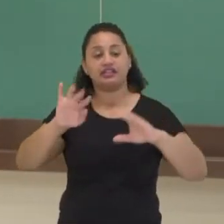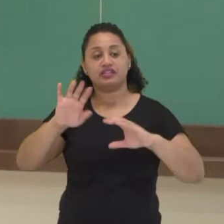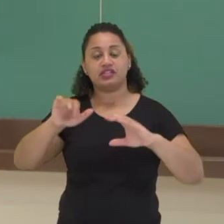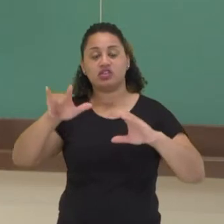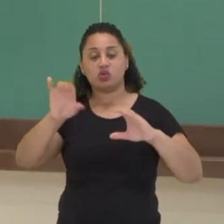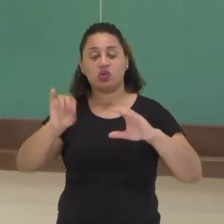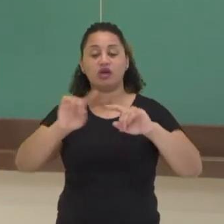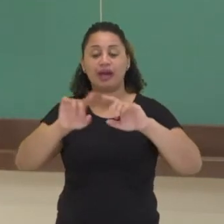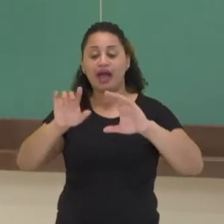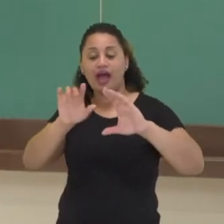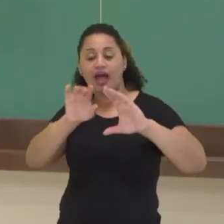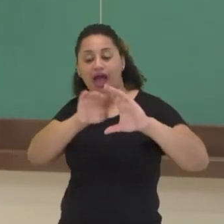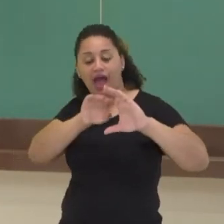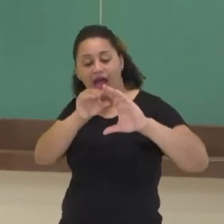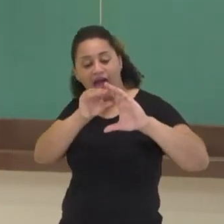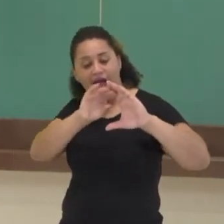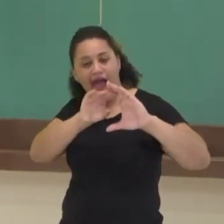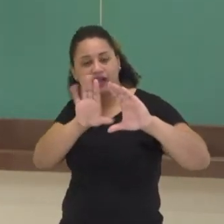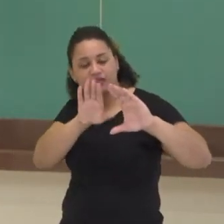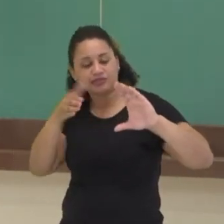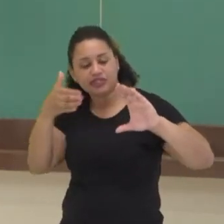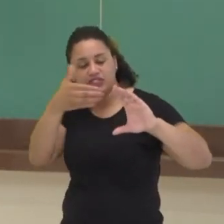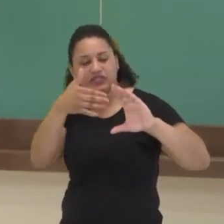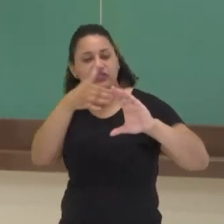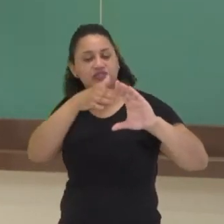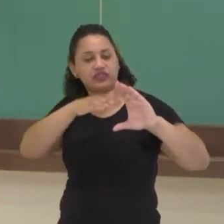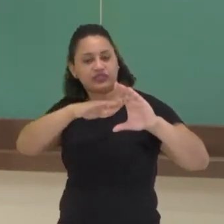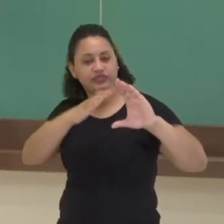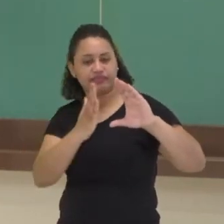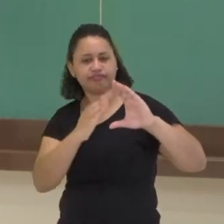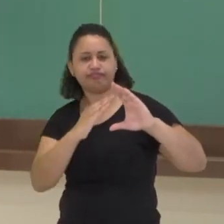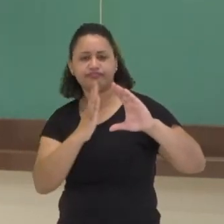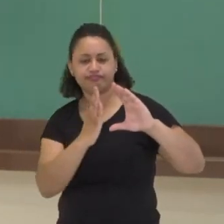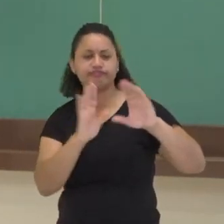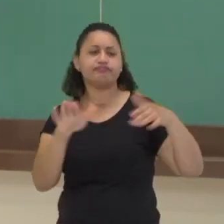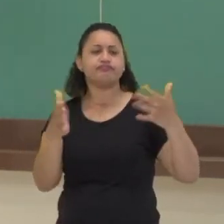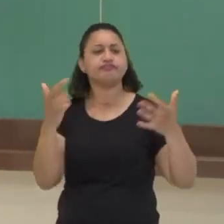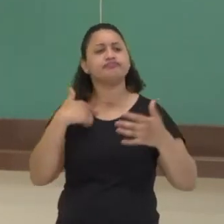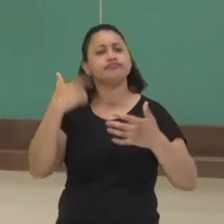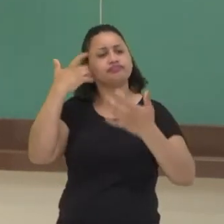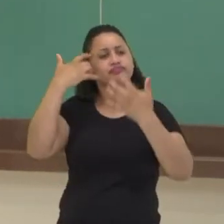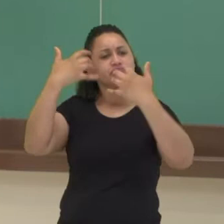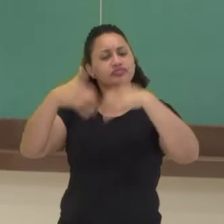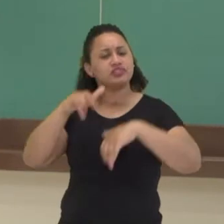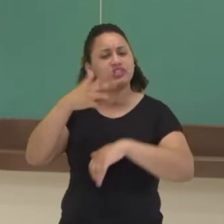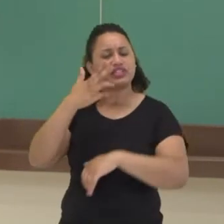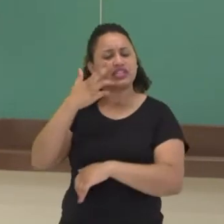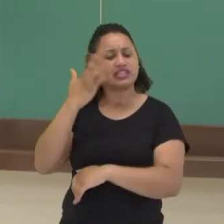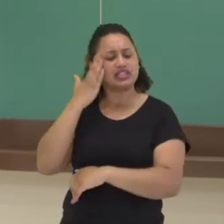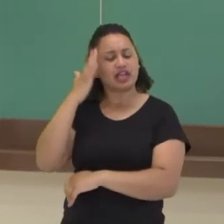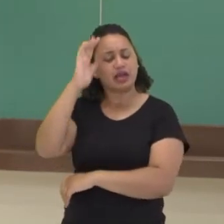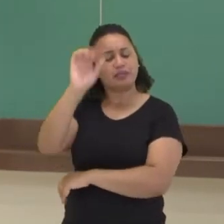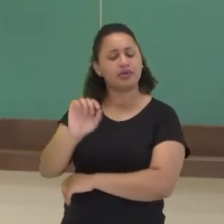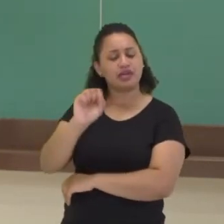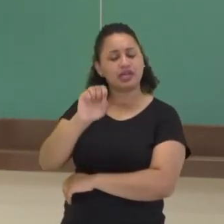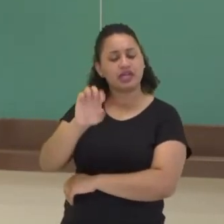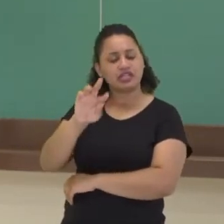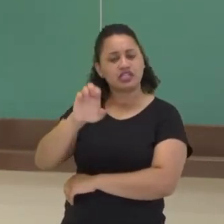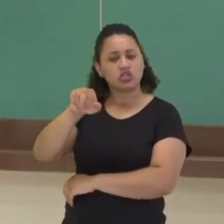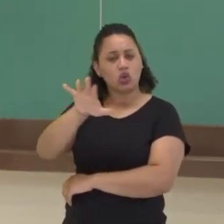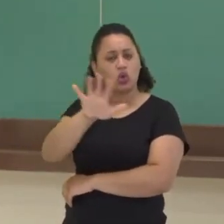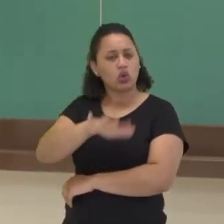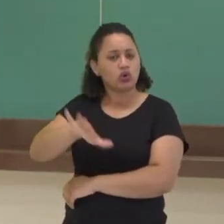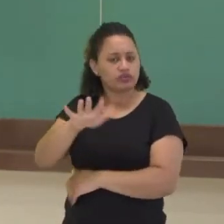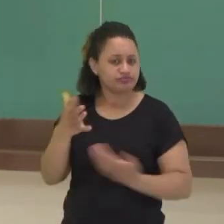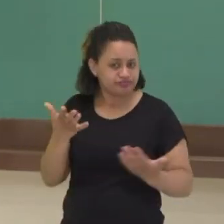um setor deste círculo. Então vamos pensar um pouquinho. Você sabe o que é um setor? E o que é um